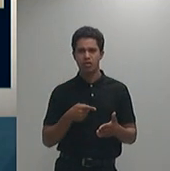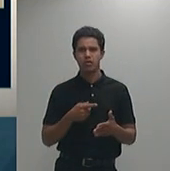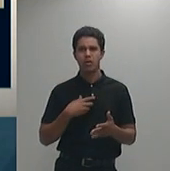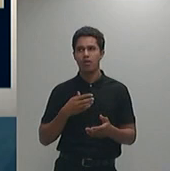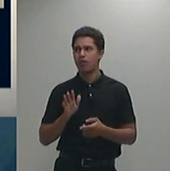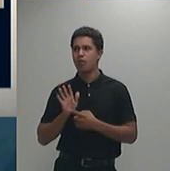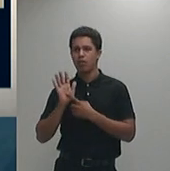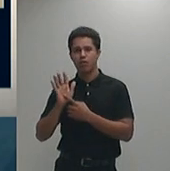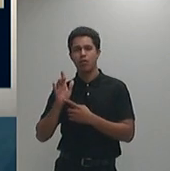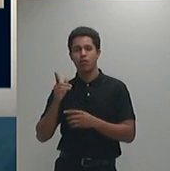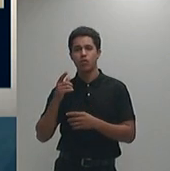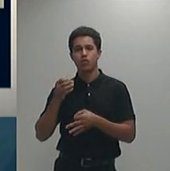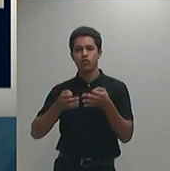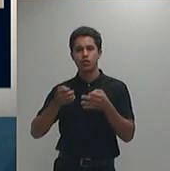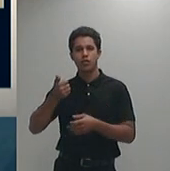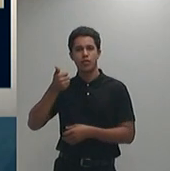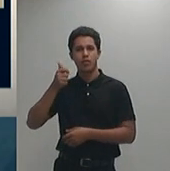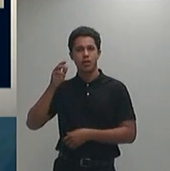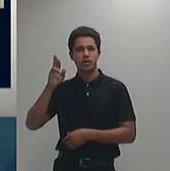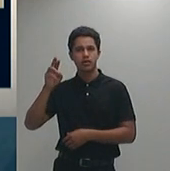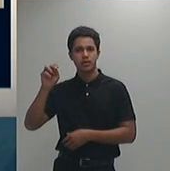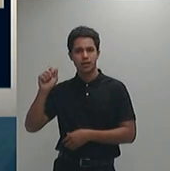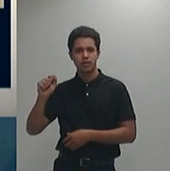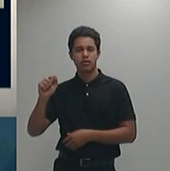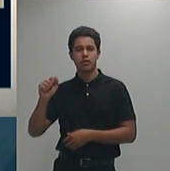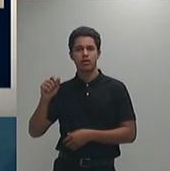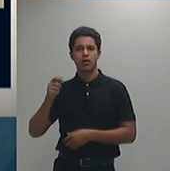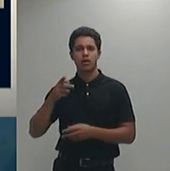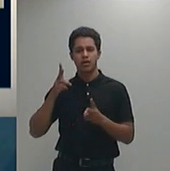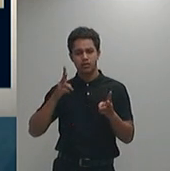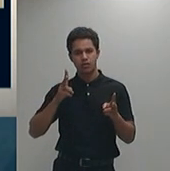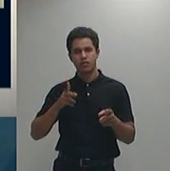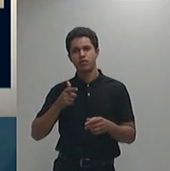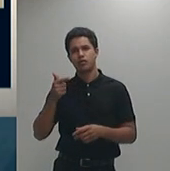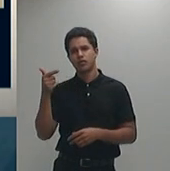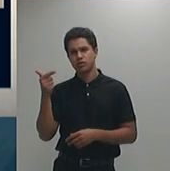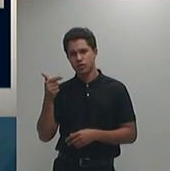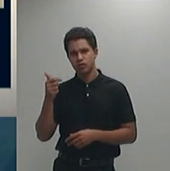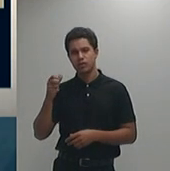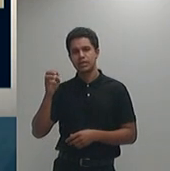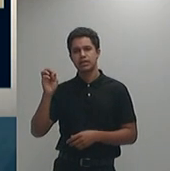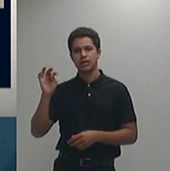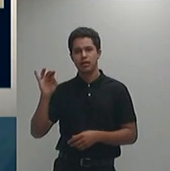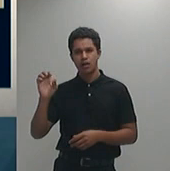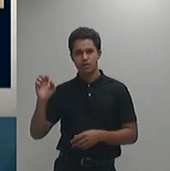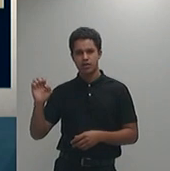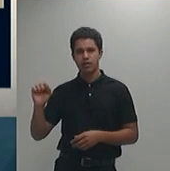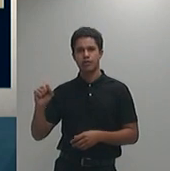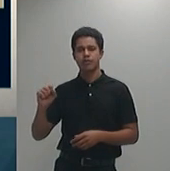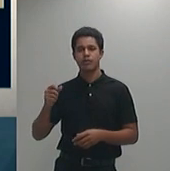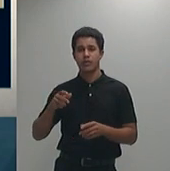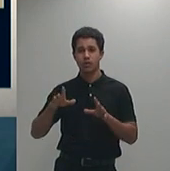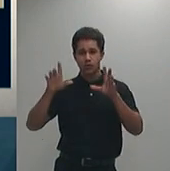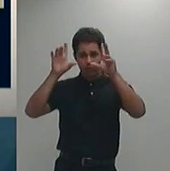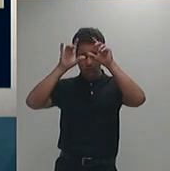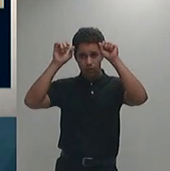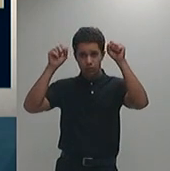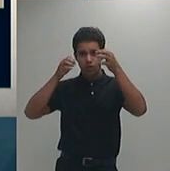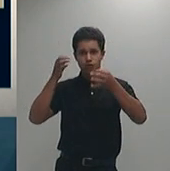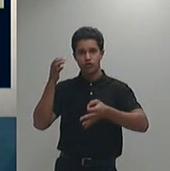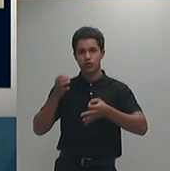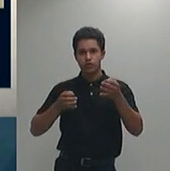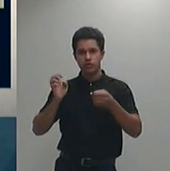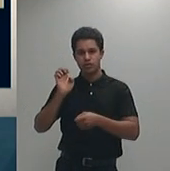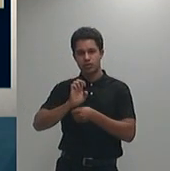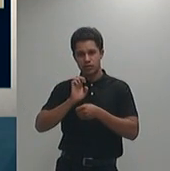o mesmo se diga em relação aos tribunais de Segunda instância pela Norma condicional acima referidos tribunais de justiça dos estados e do Distrito Federal